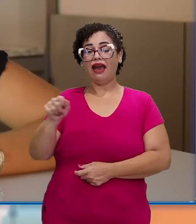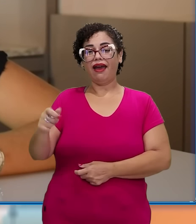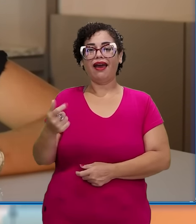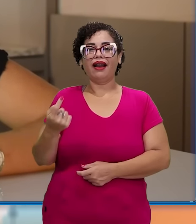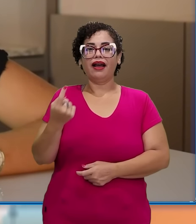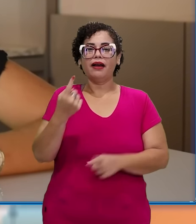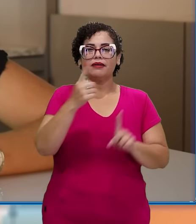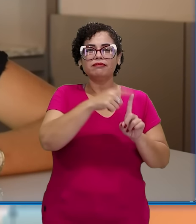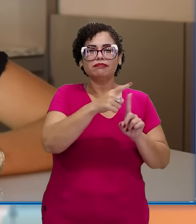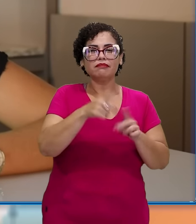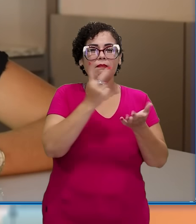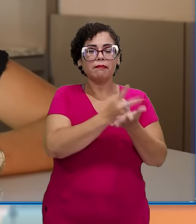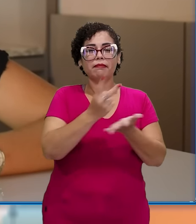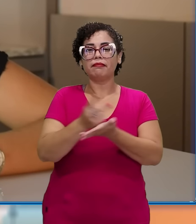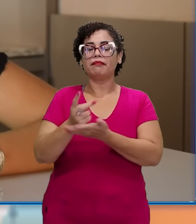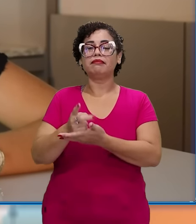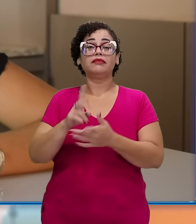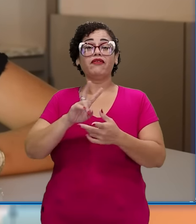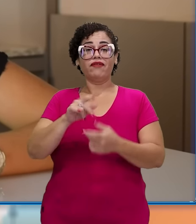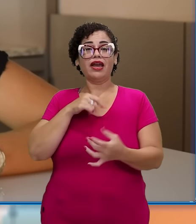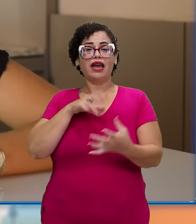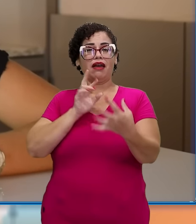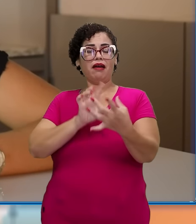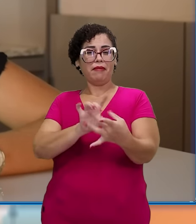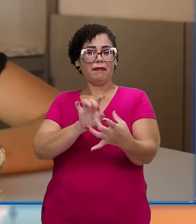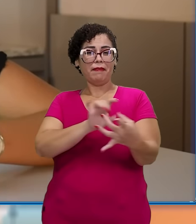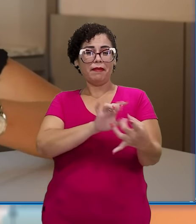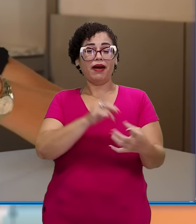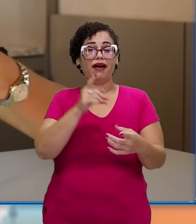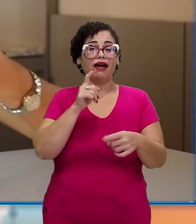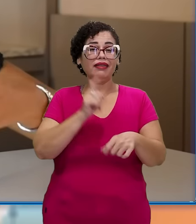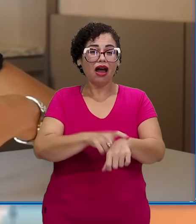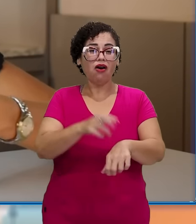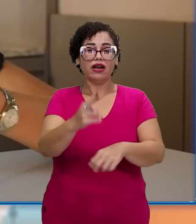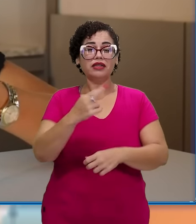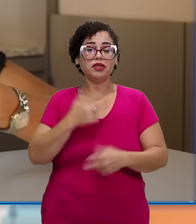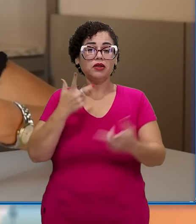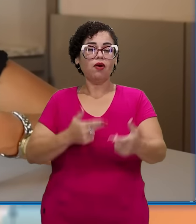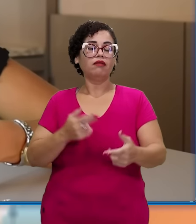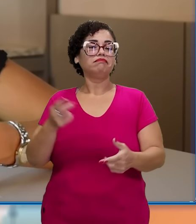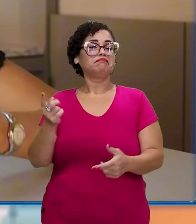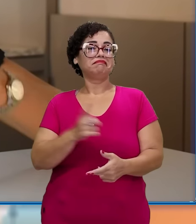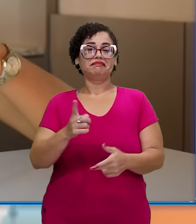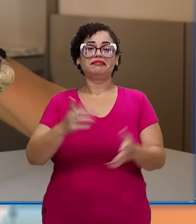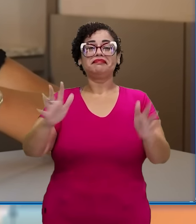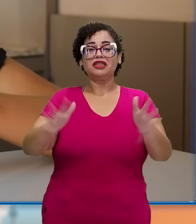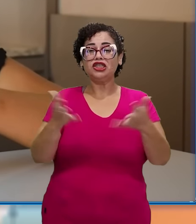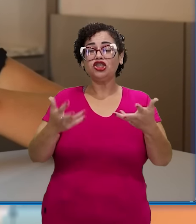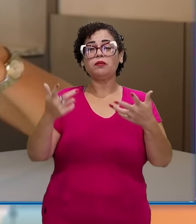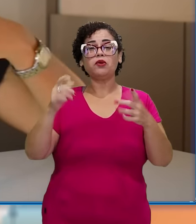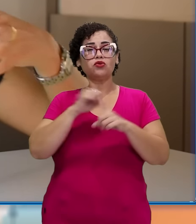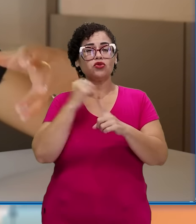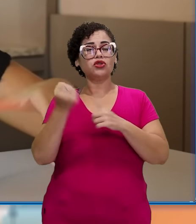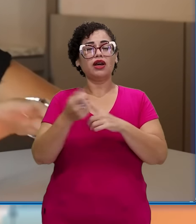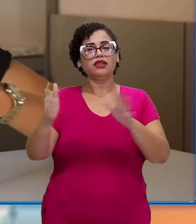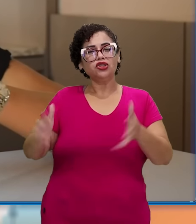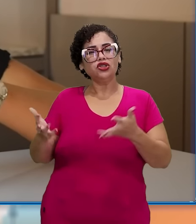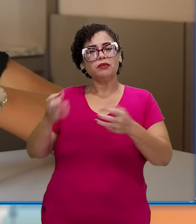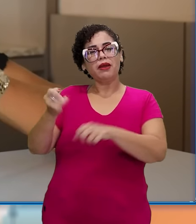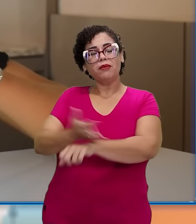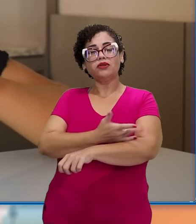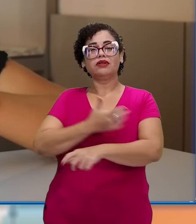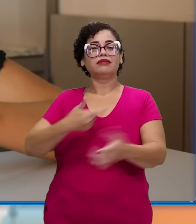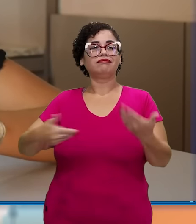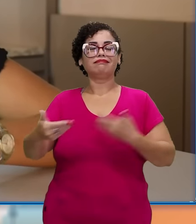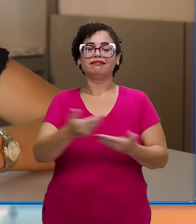com te elas não são típicas elas vão responder de forma diferente daquilo esperado socialmente aos estímulos sociais aos